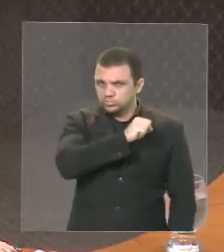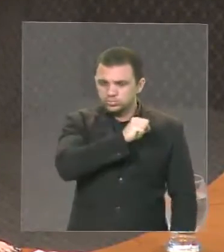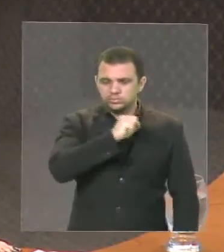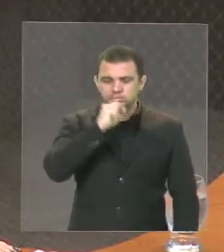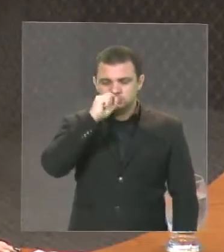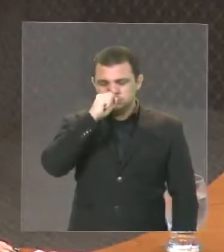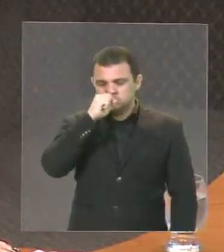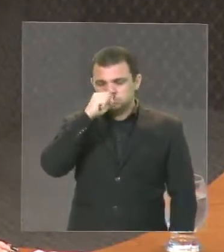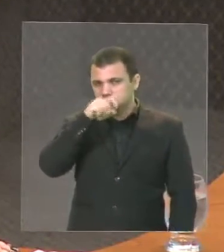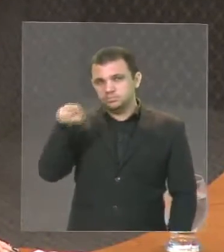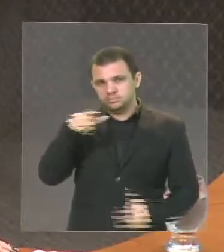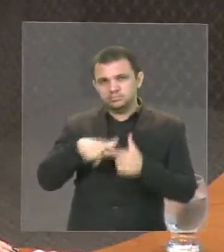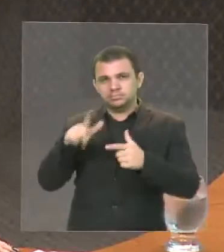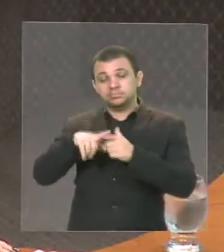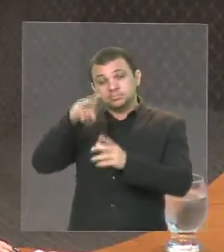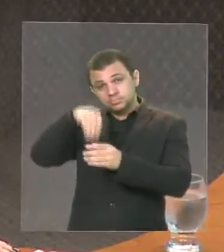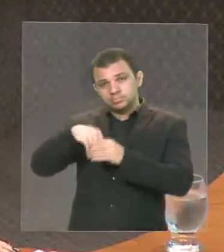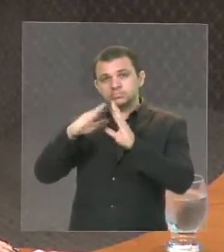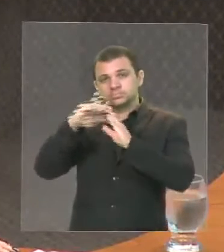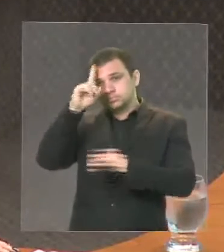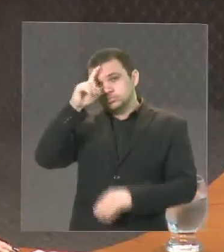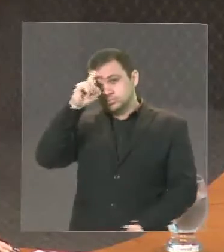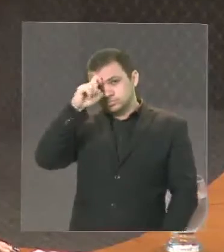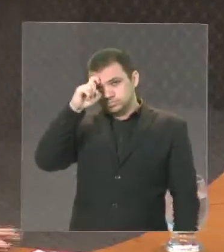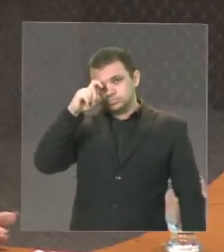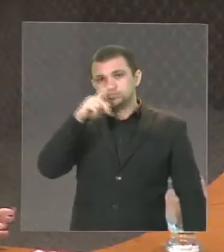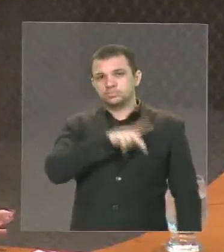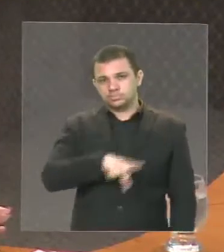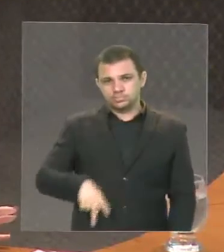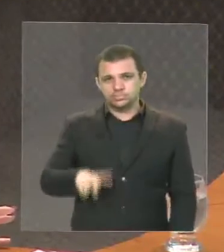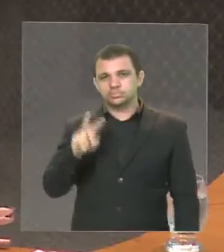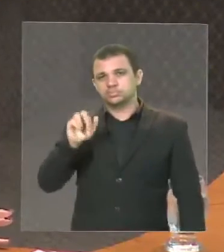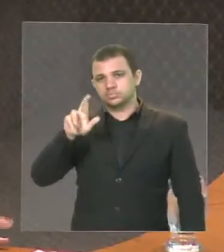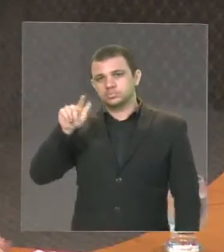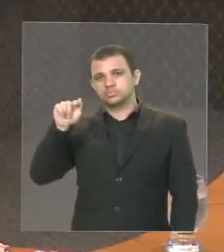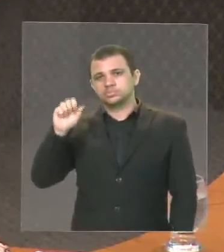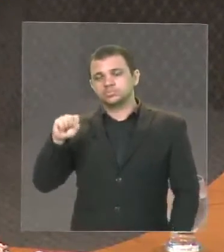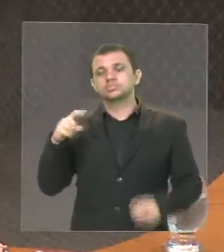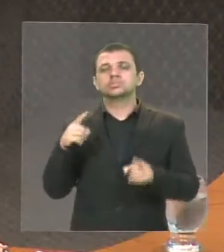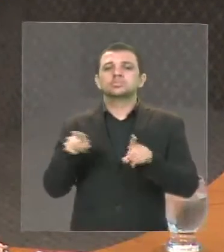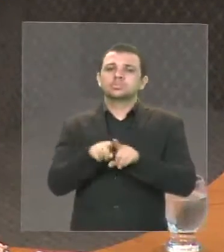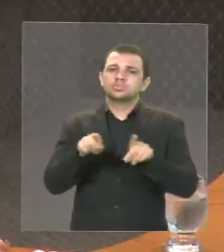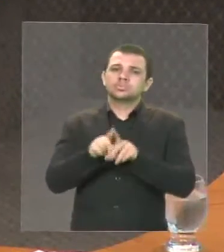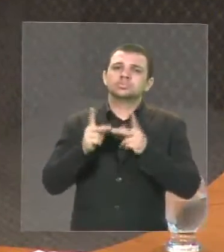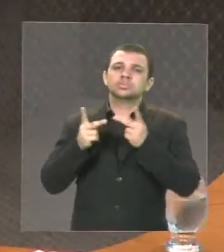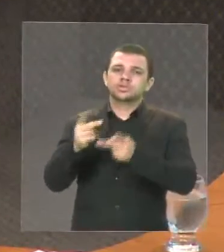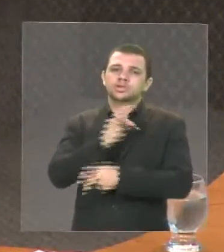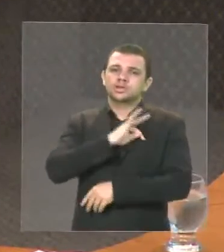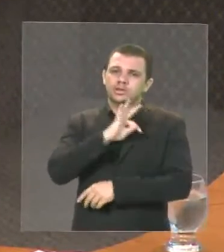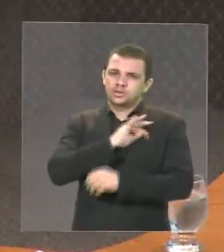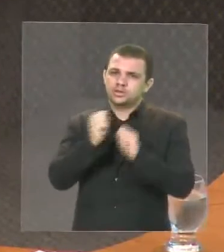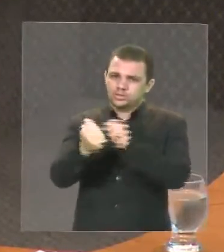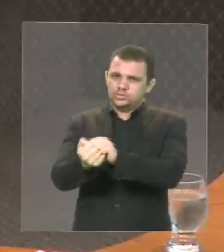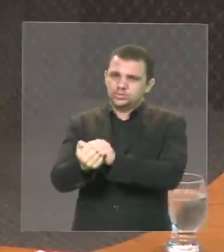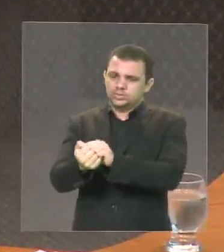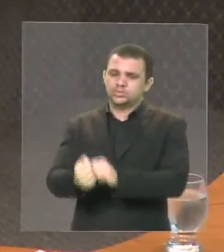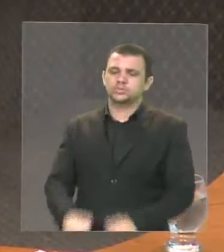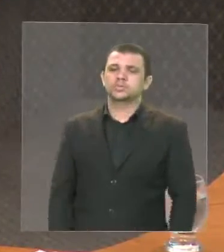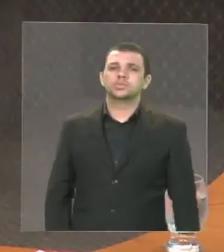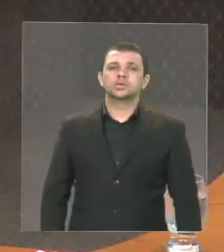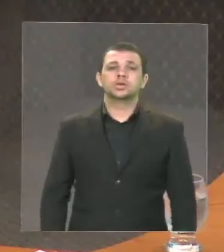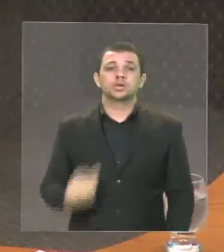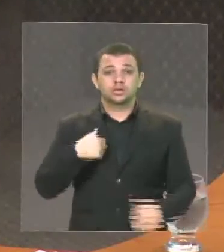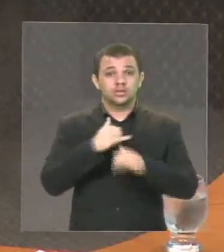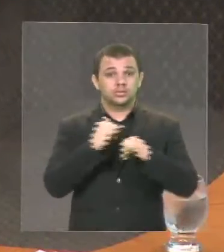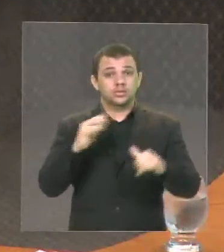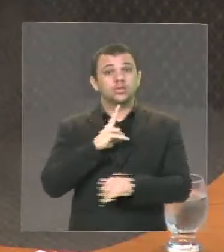no Hospital Presidente Vargas e que também acompanhemos a visita técnica que será feita à unidade. Anuncio aqui que entrarei com